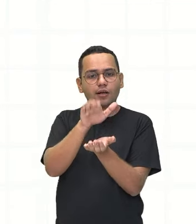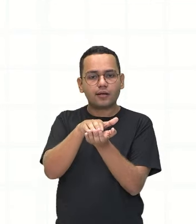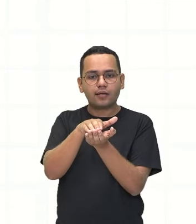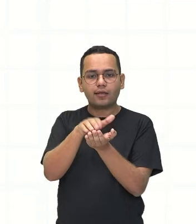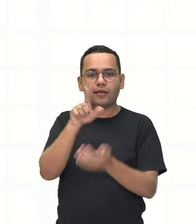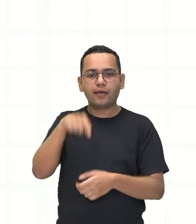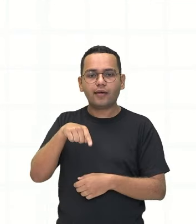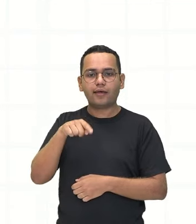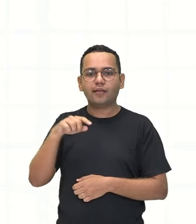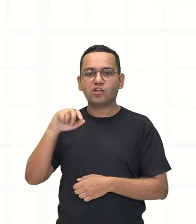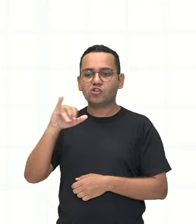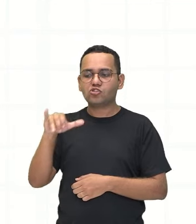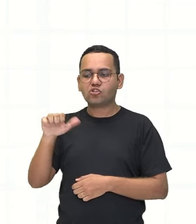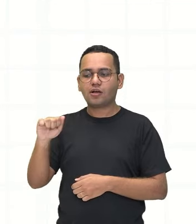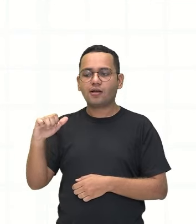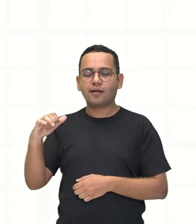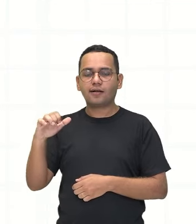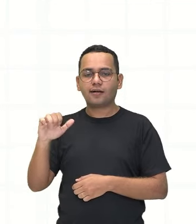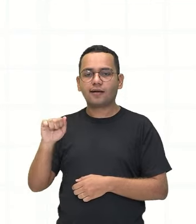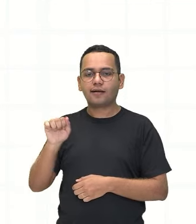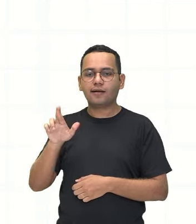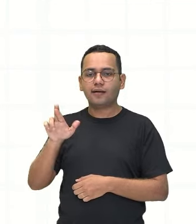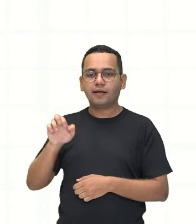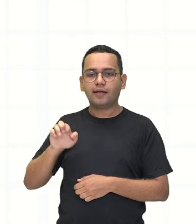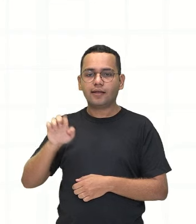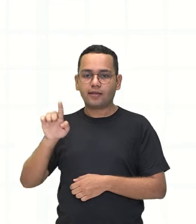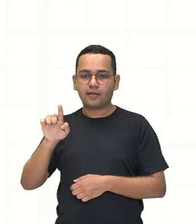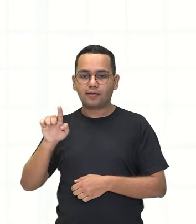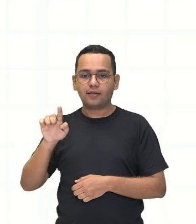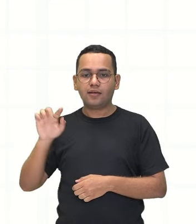fêmea, certo?